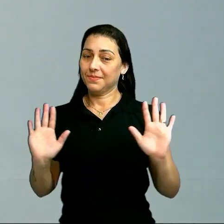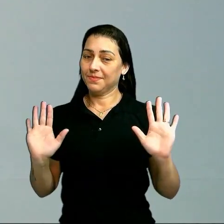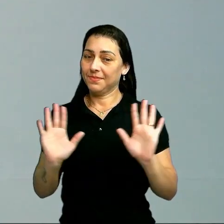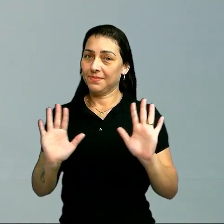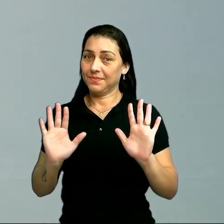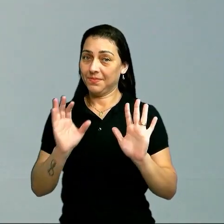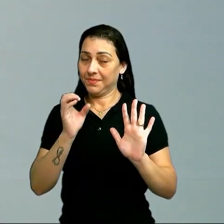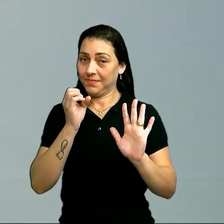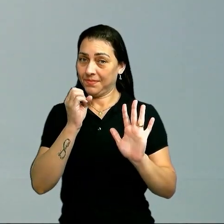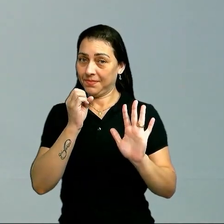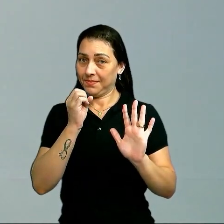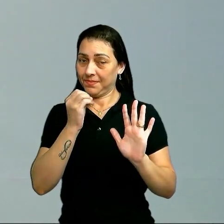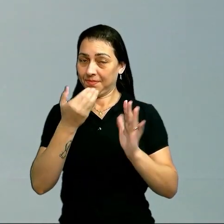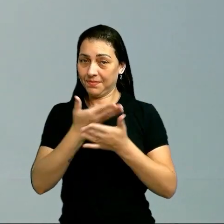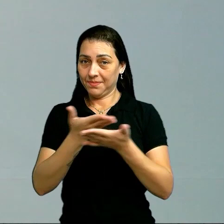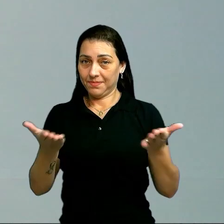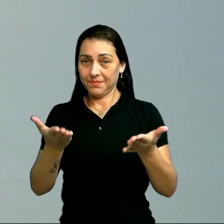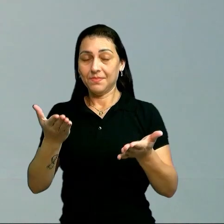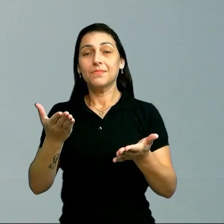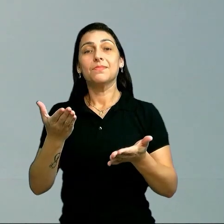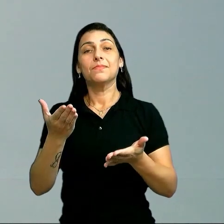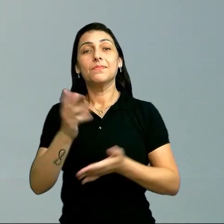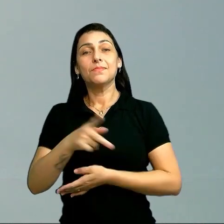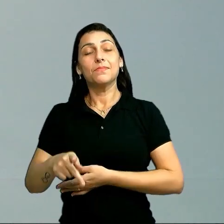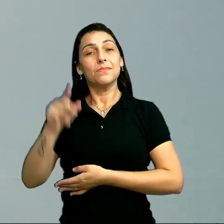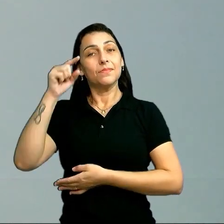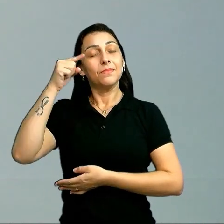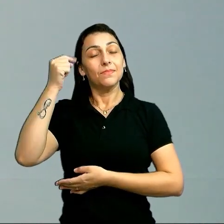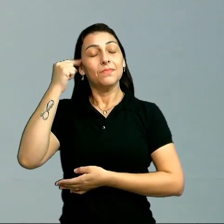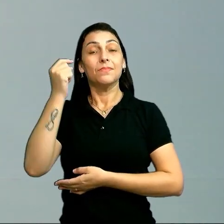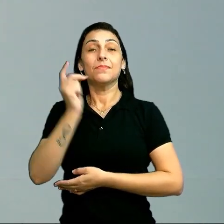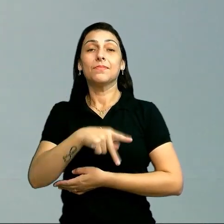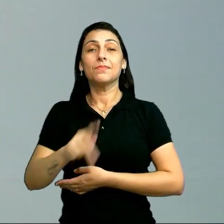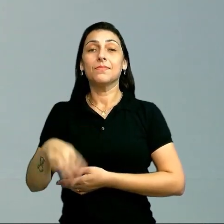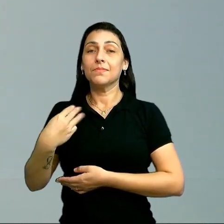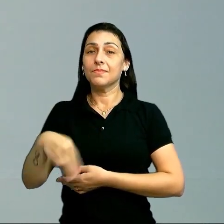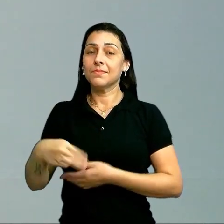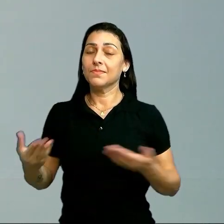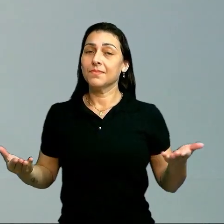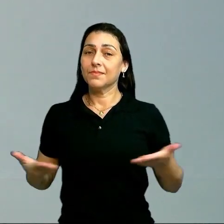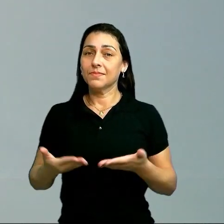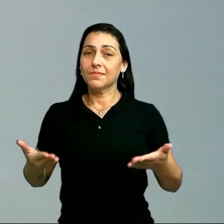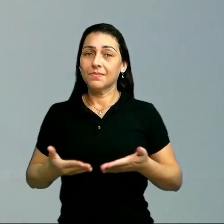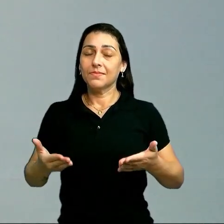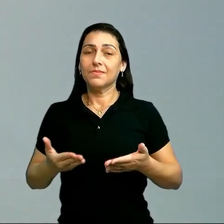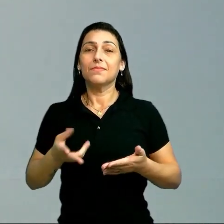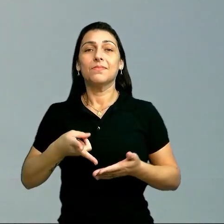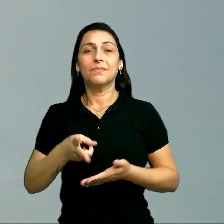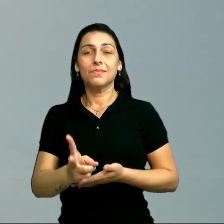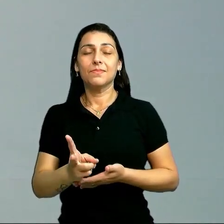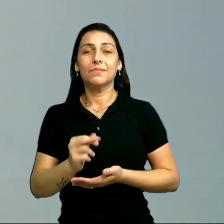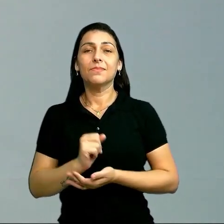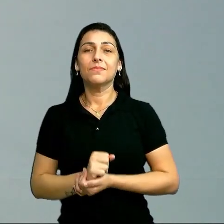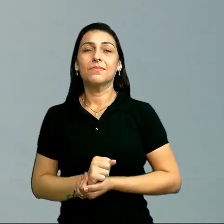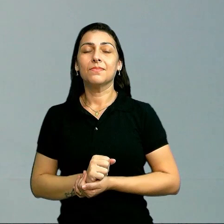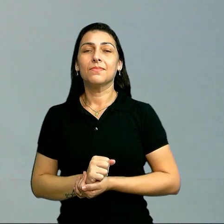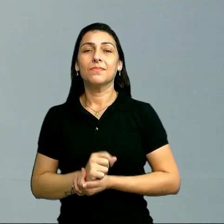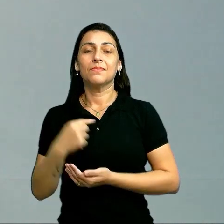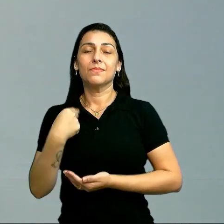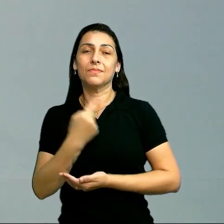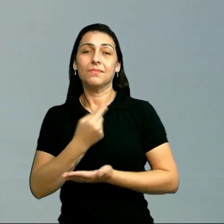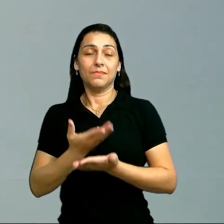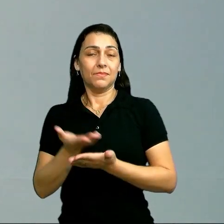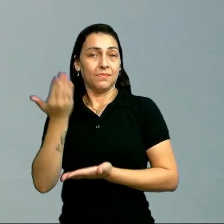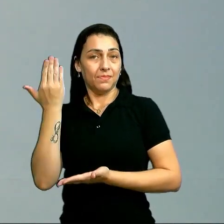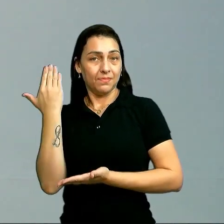Olá, tudo bem com vocês? Eu sou o professor Carlos, professor de matemática, e hoje a gente vai dar continuidade, tá, à nossa